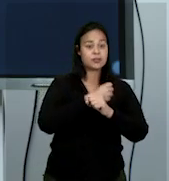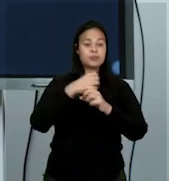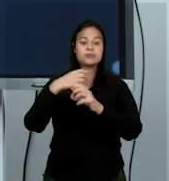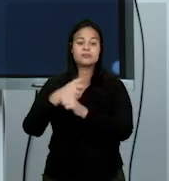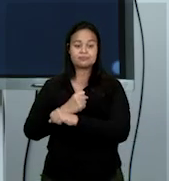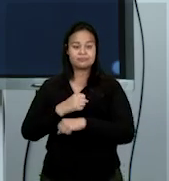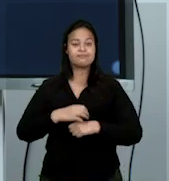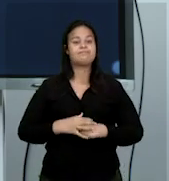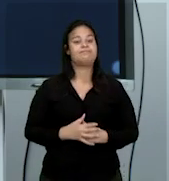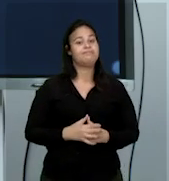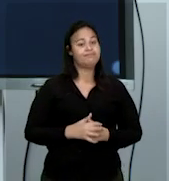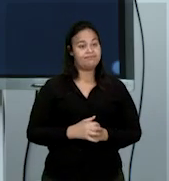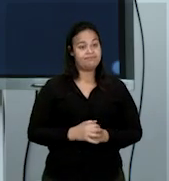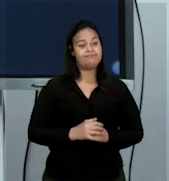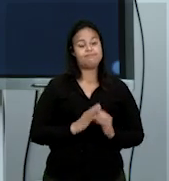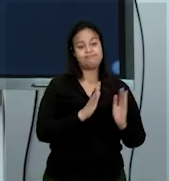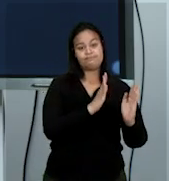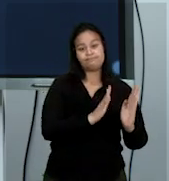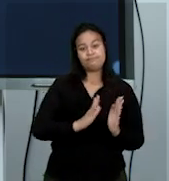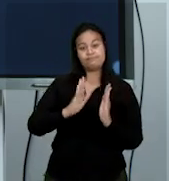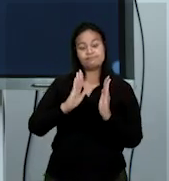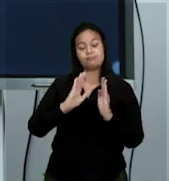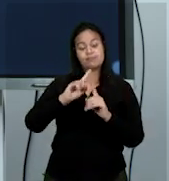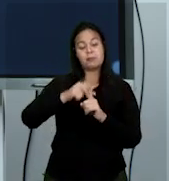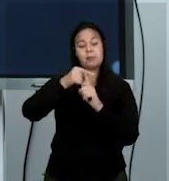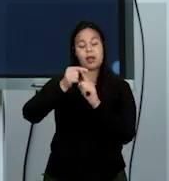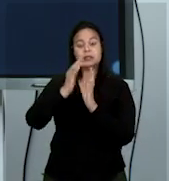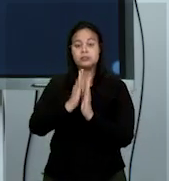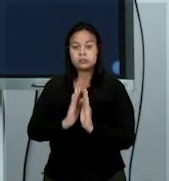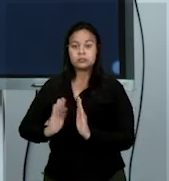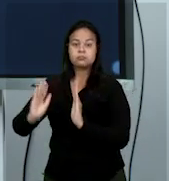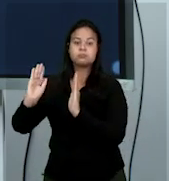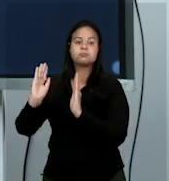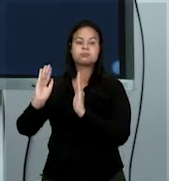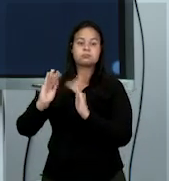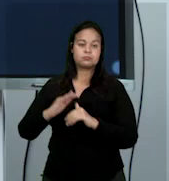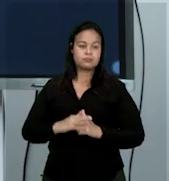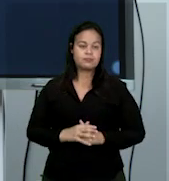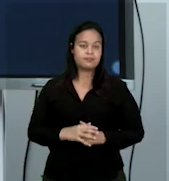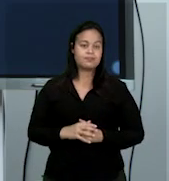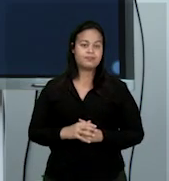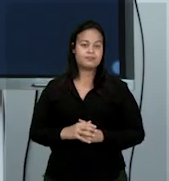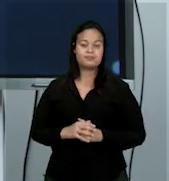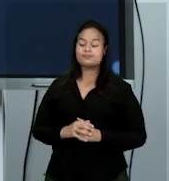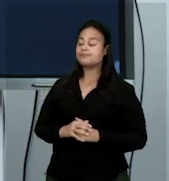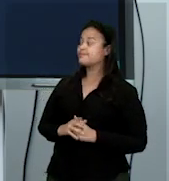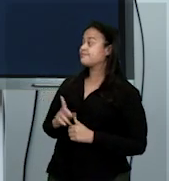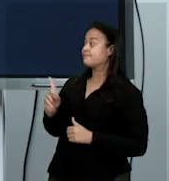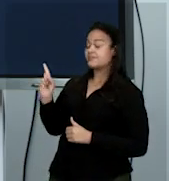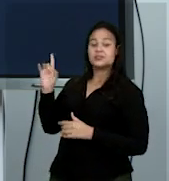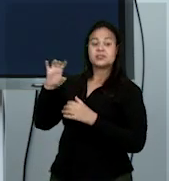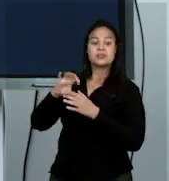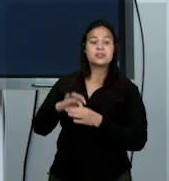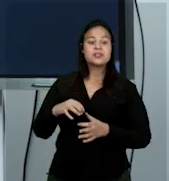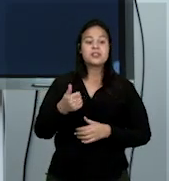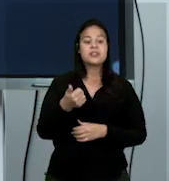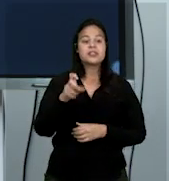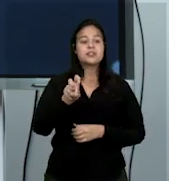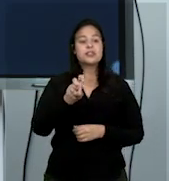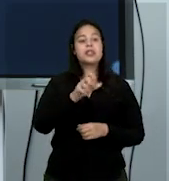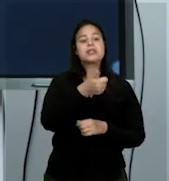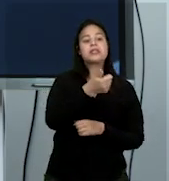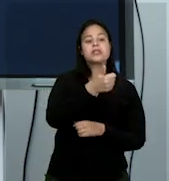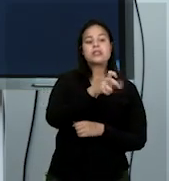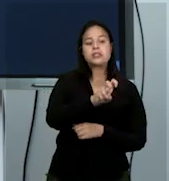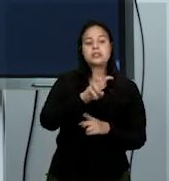o pedaço que vai daqui até aqui, mais o pedaço que vai dali até aqui, que no caso é 15. Então, 15 mais